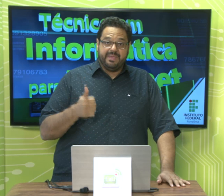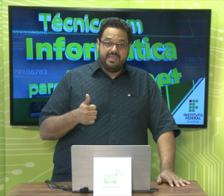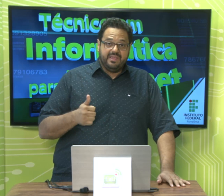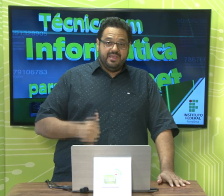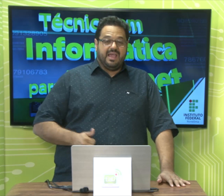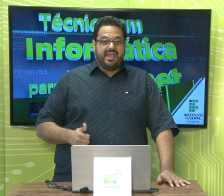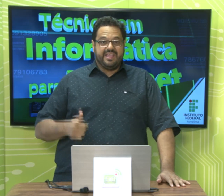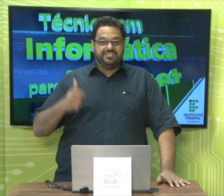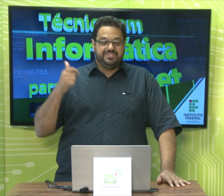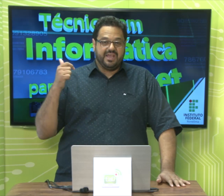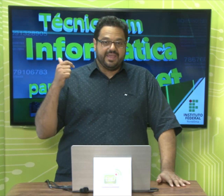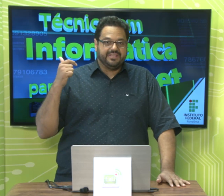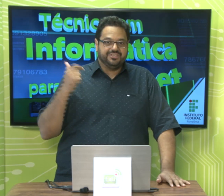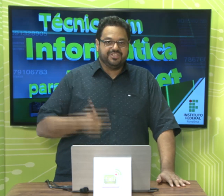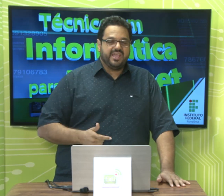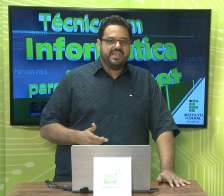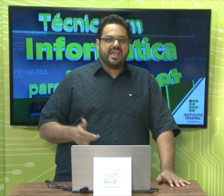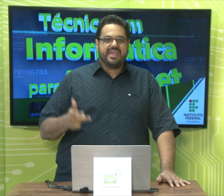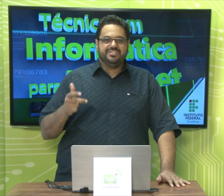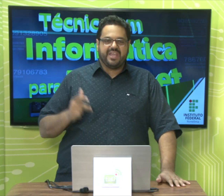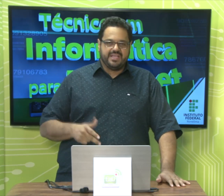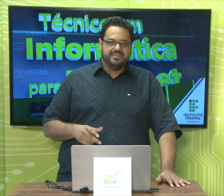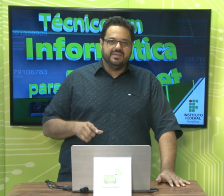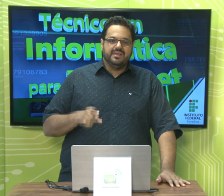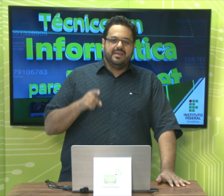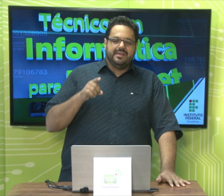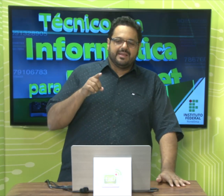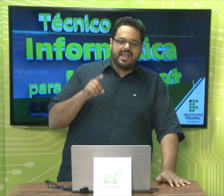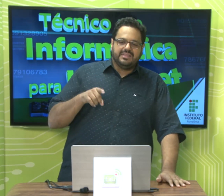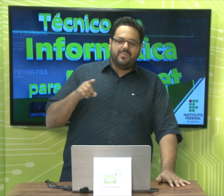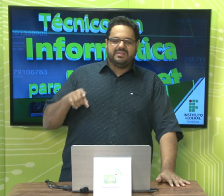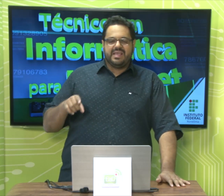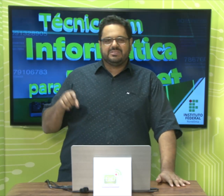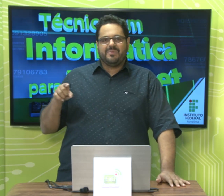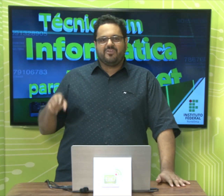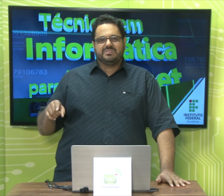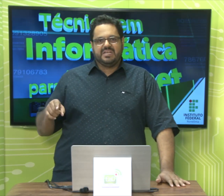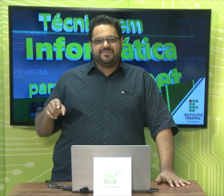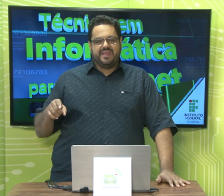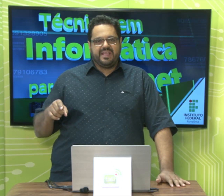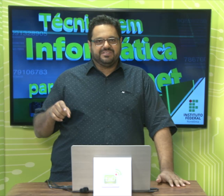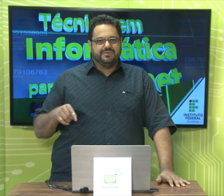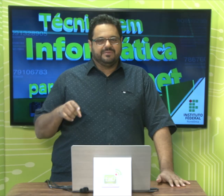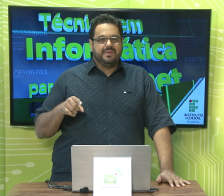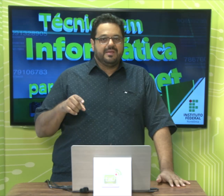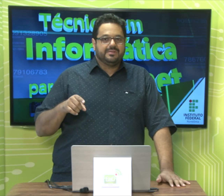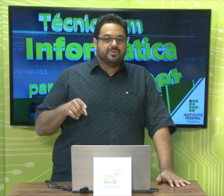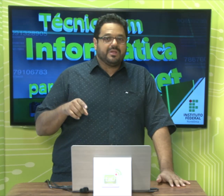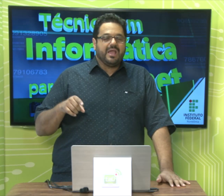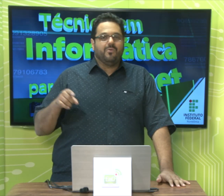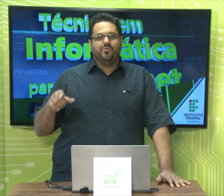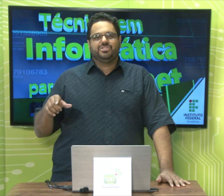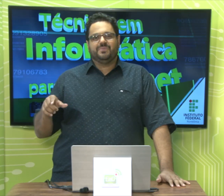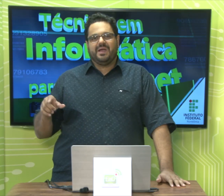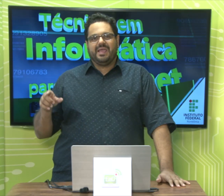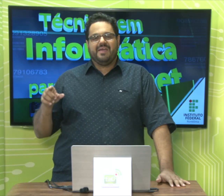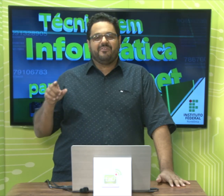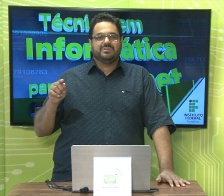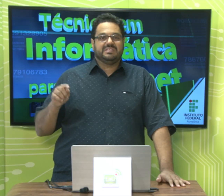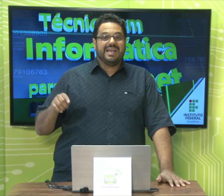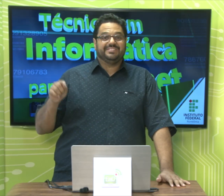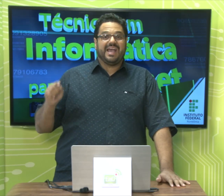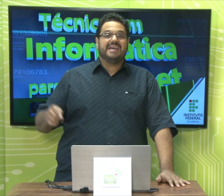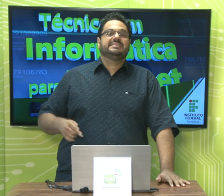rede B, a rede G e a rede N. Cada uma dessas é uma velocidade diferente. Só que a última